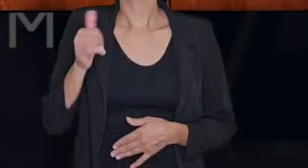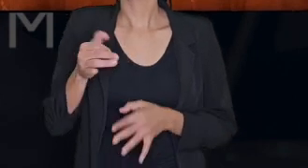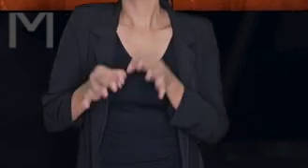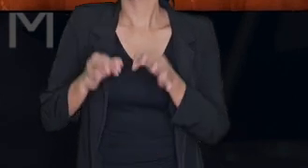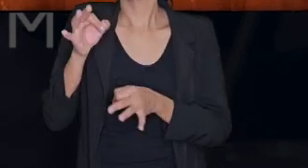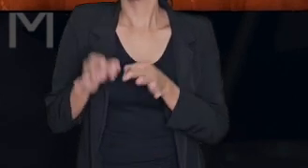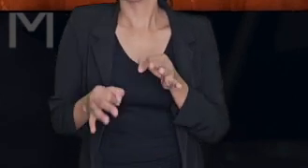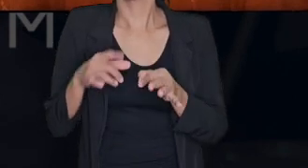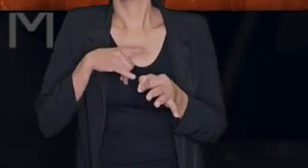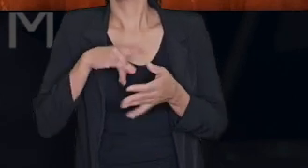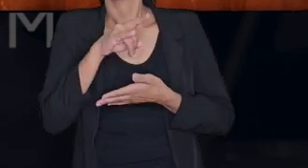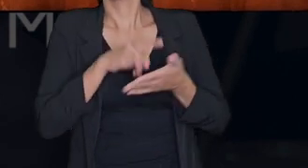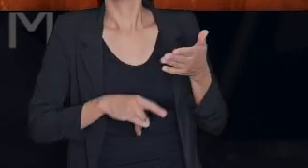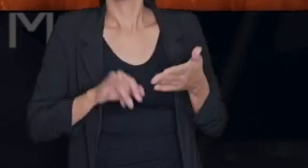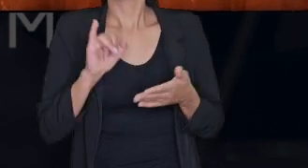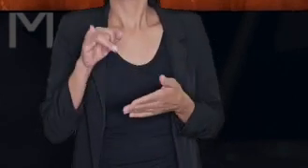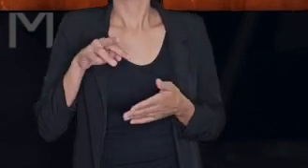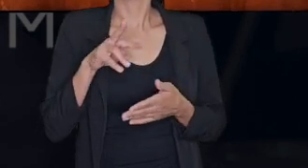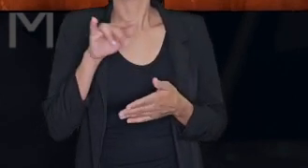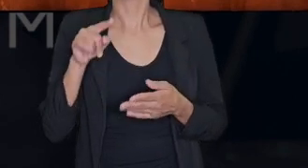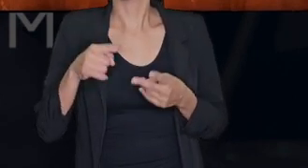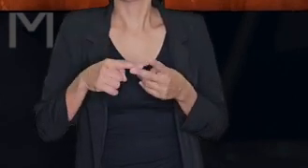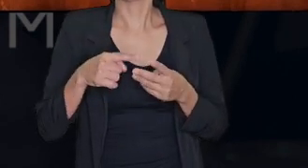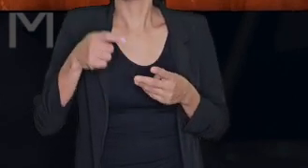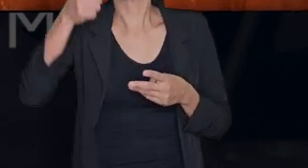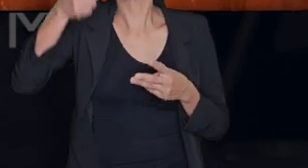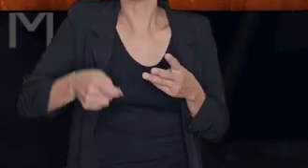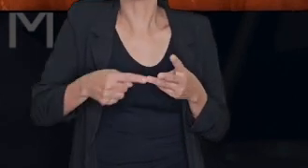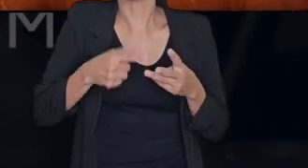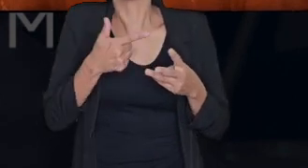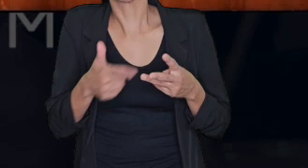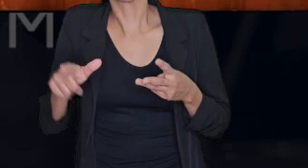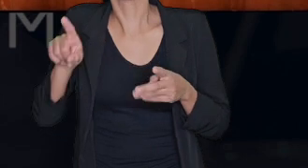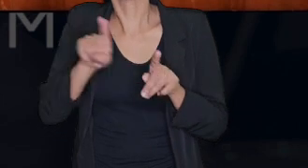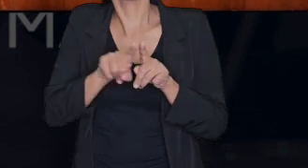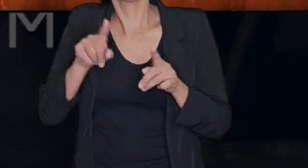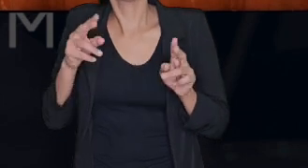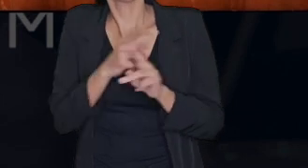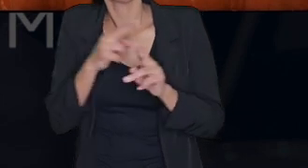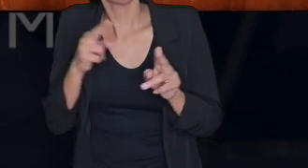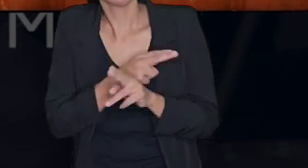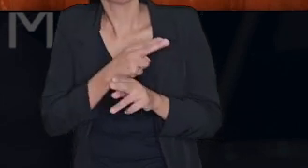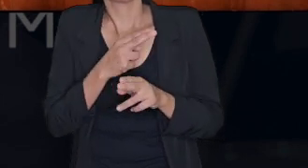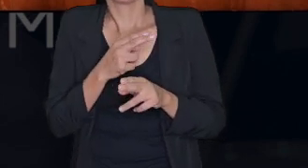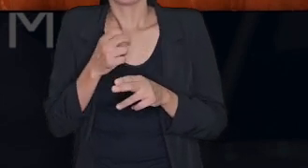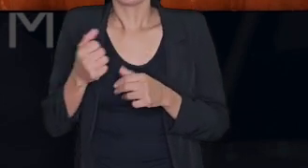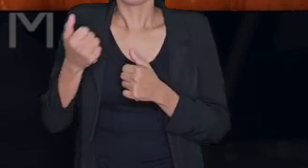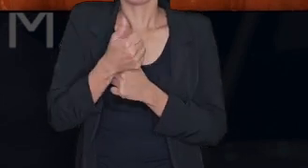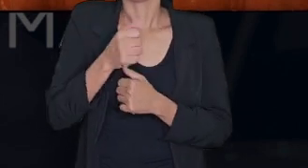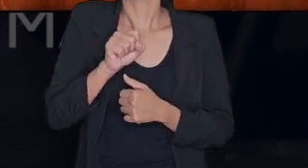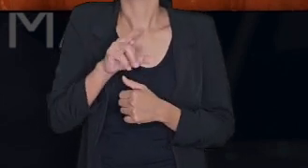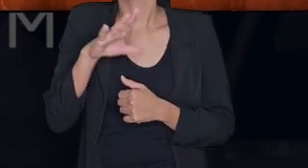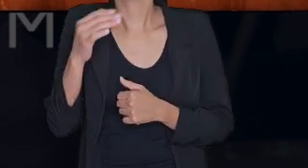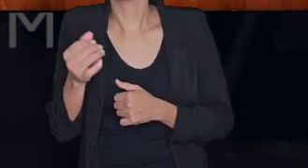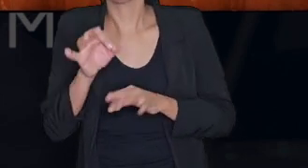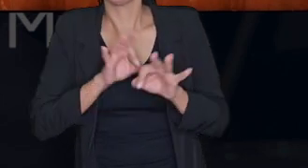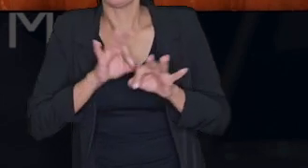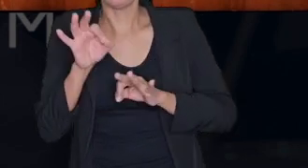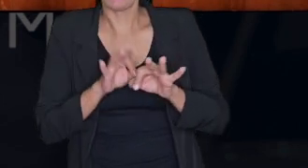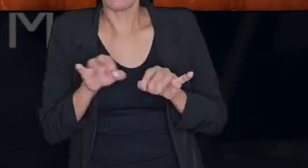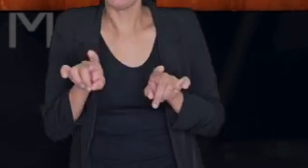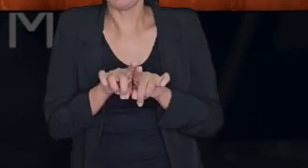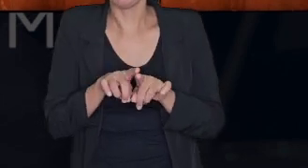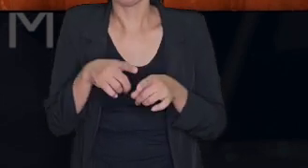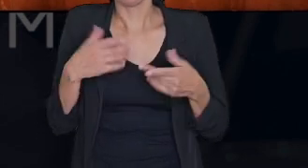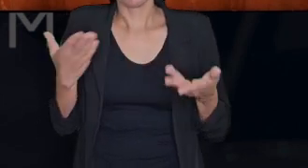questões extrajudiciais envolvendo inventários extrajudiciais e outras questões relacionadas